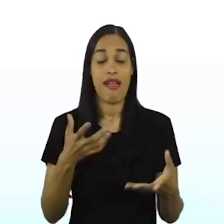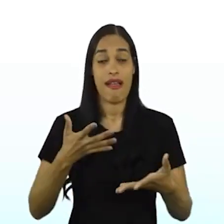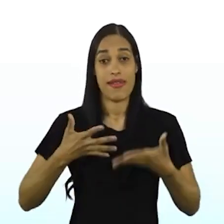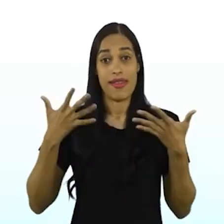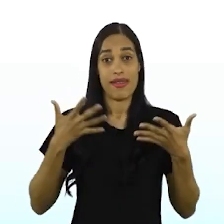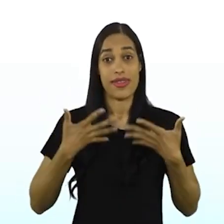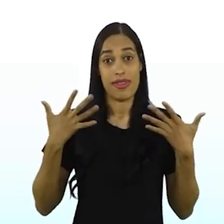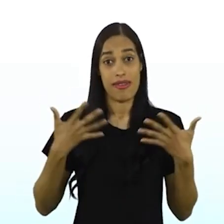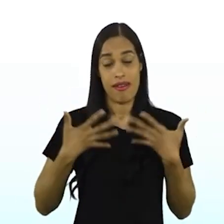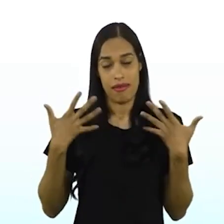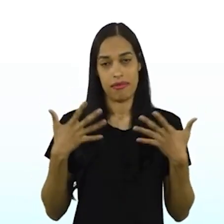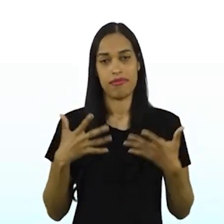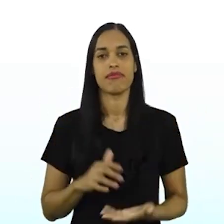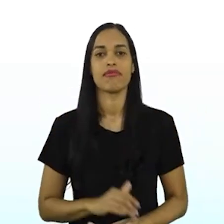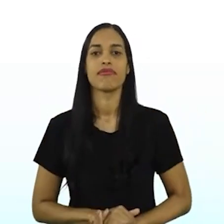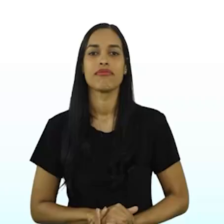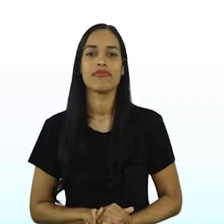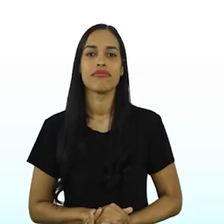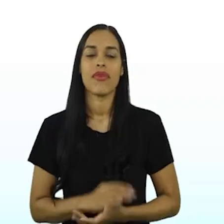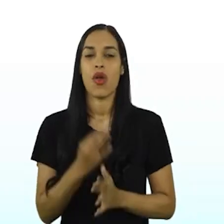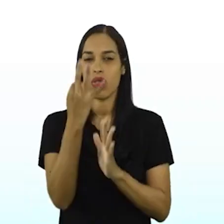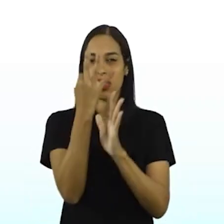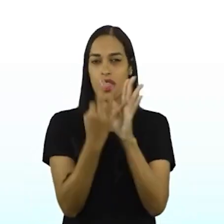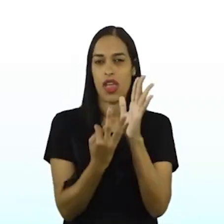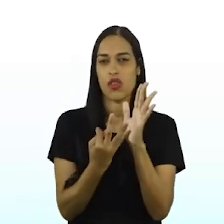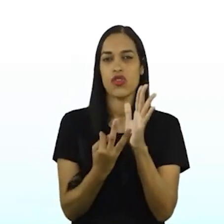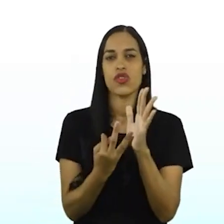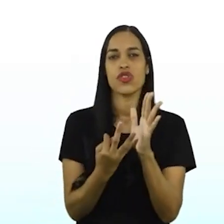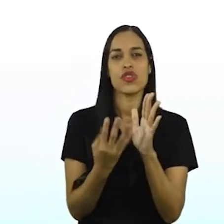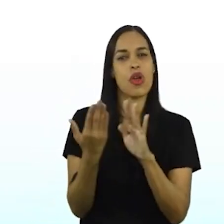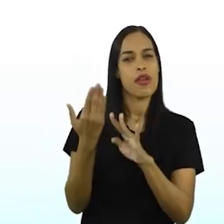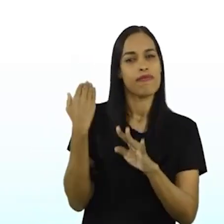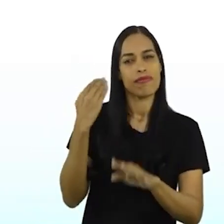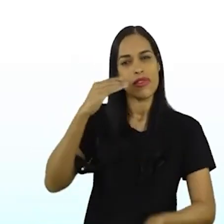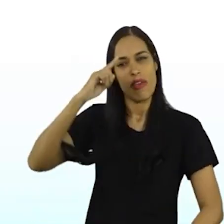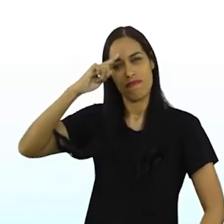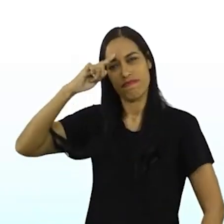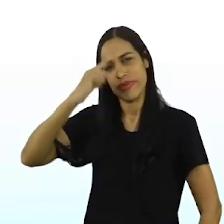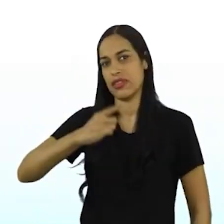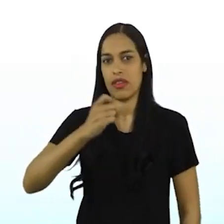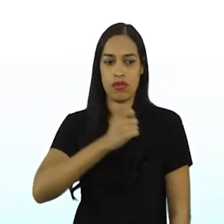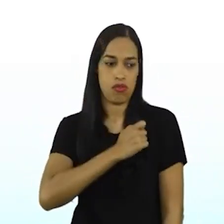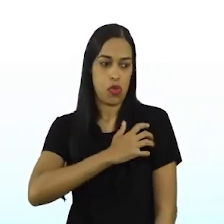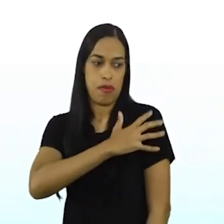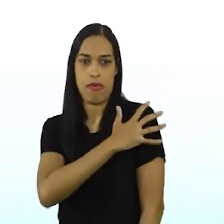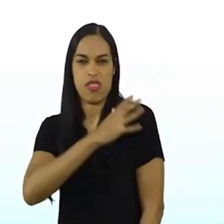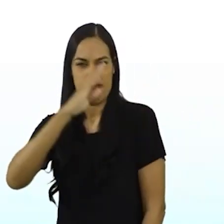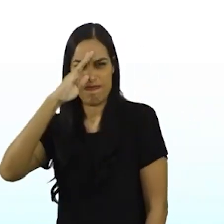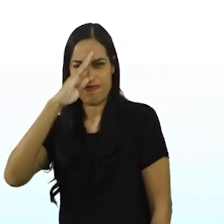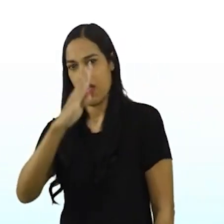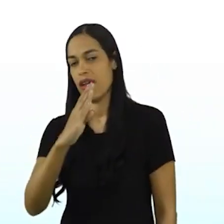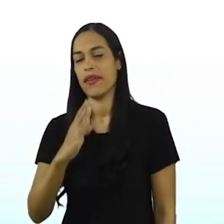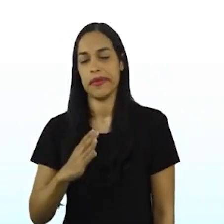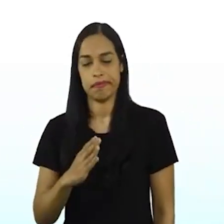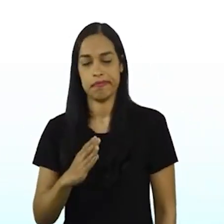é Alegria, Alegria. Um texto produzido lá na época da ditadura militar,